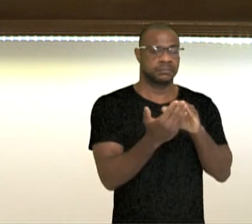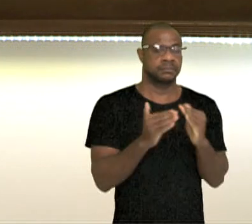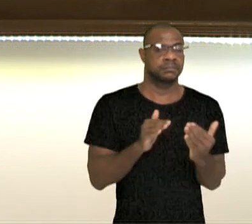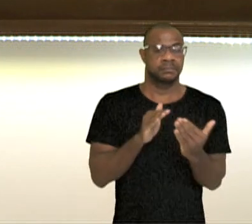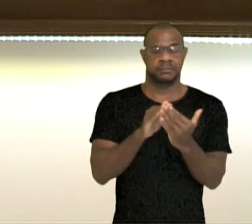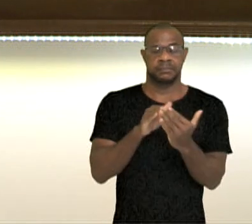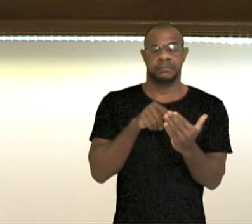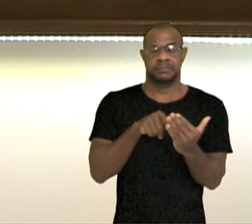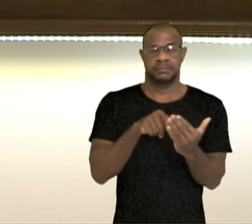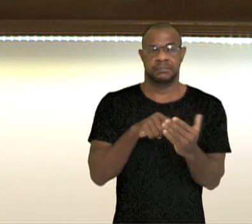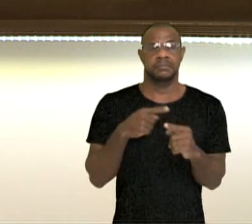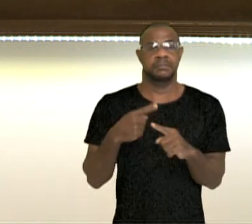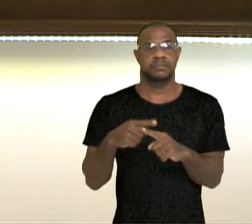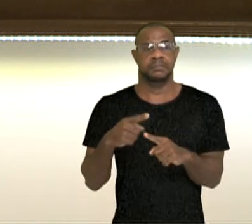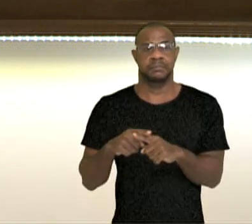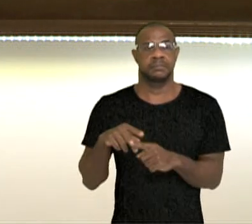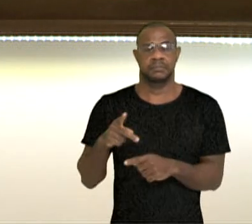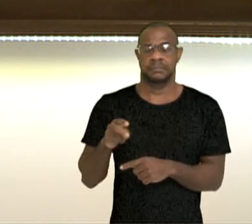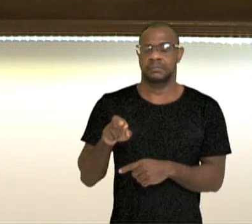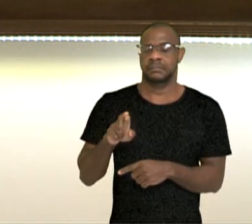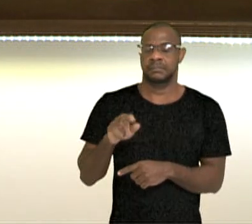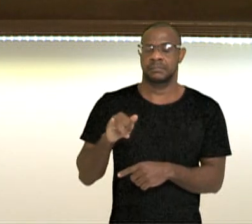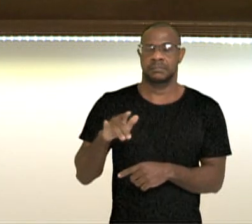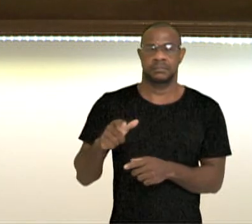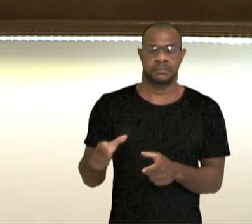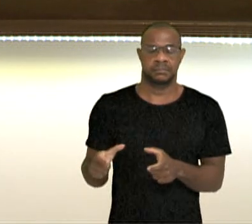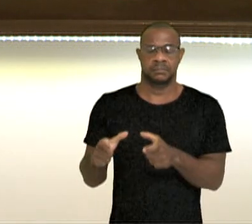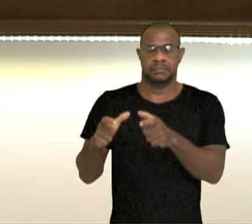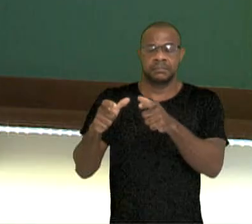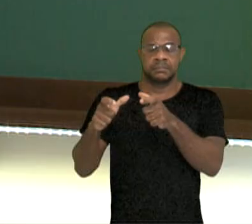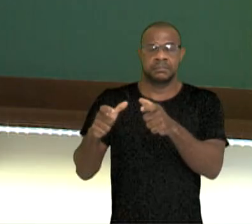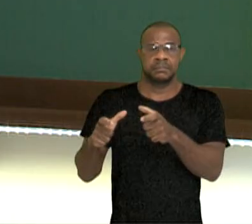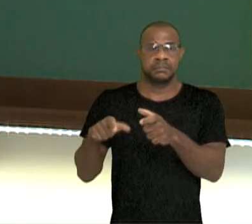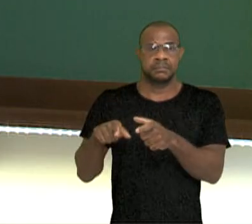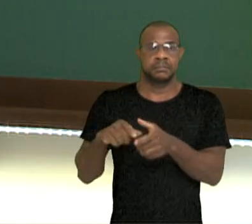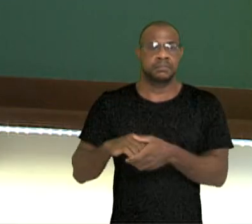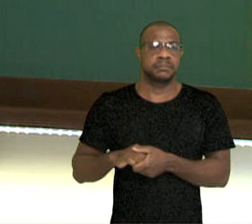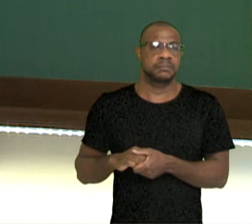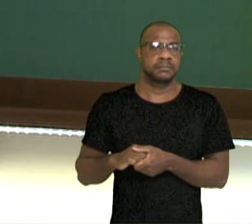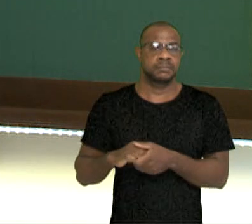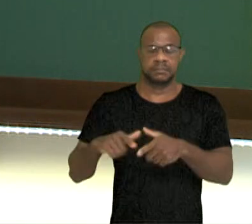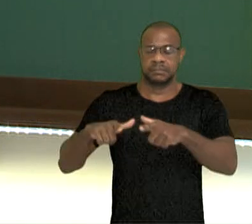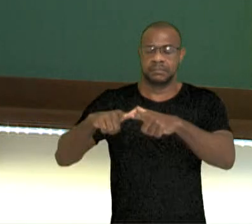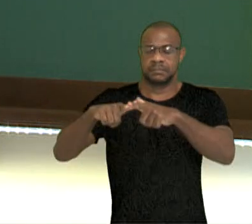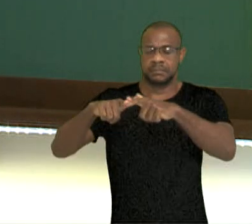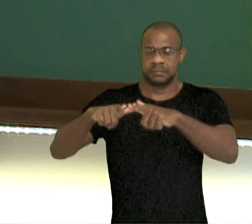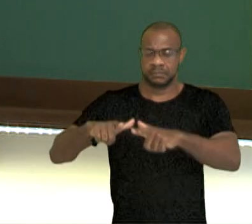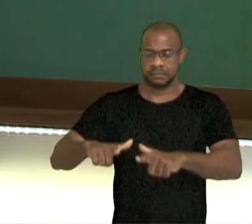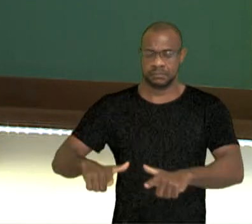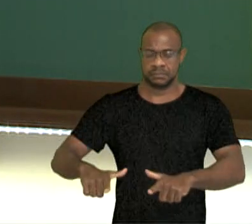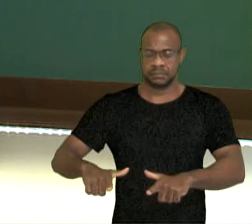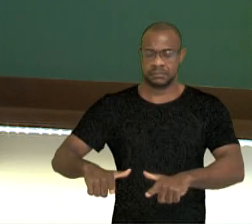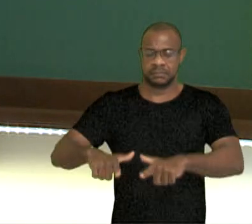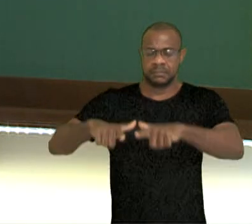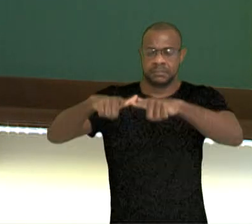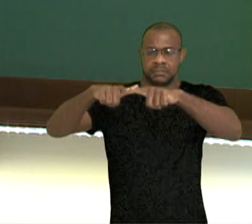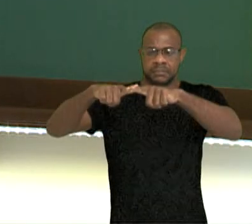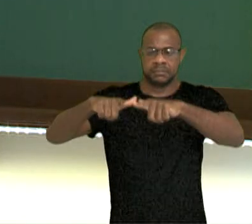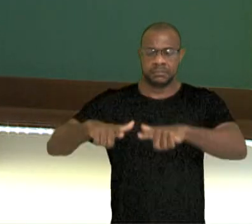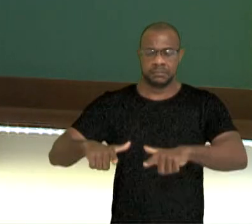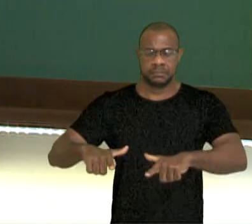prisma? Vamos corrigir aqui? Então, ó, os prismas é a letra A, a letra